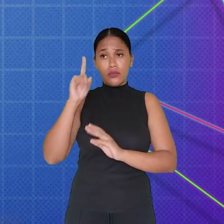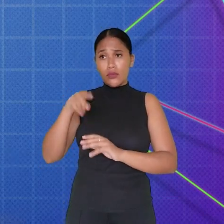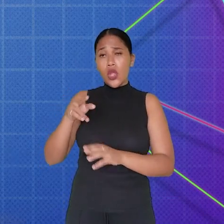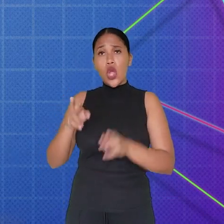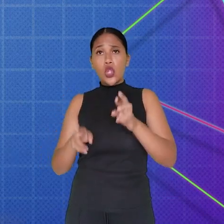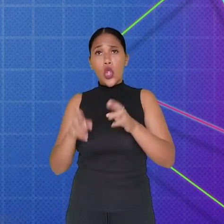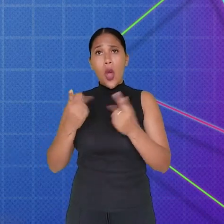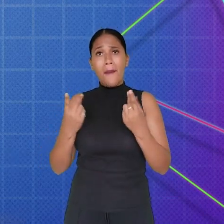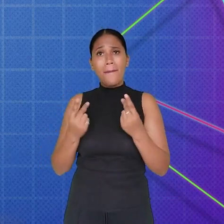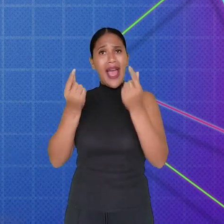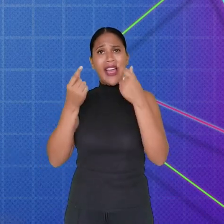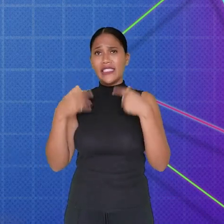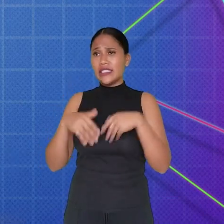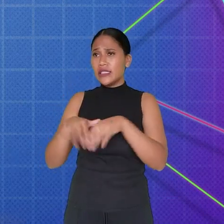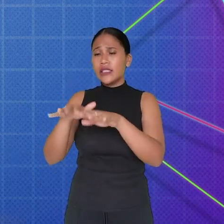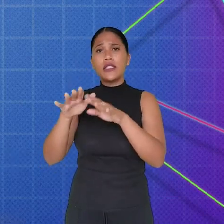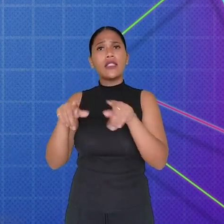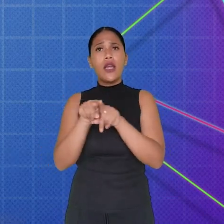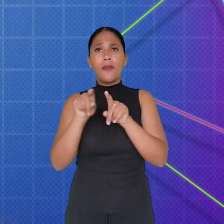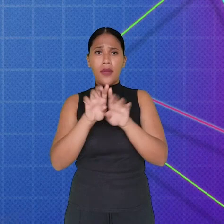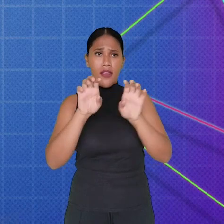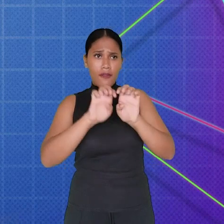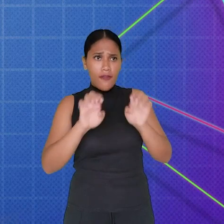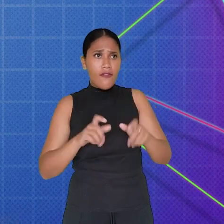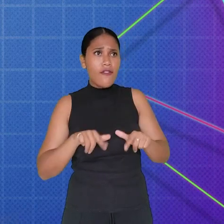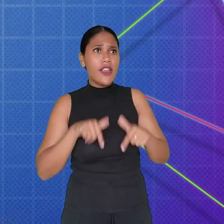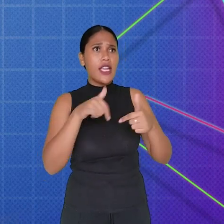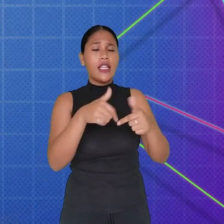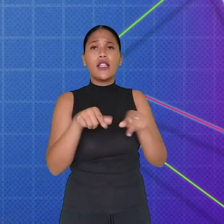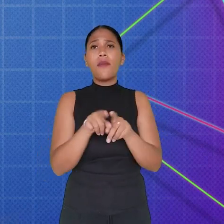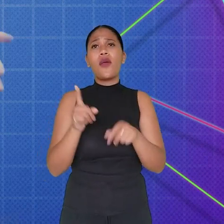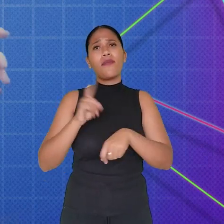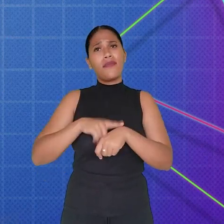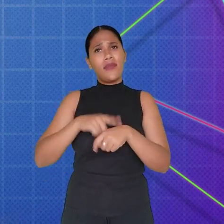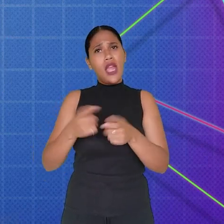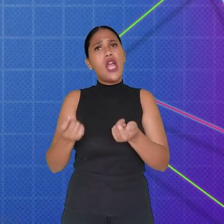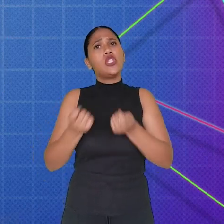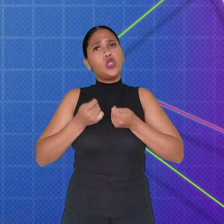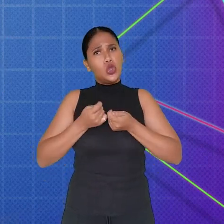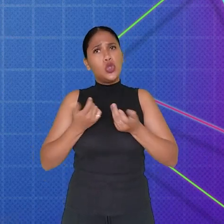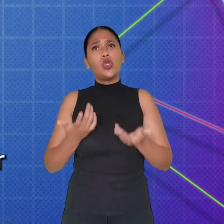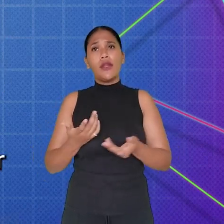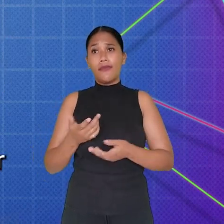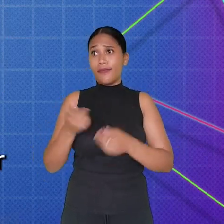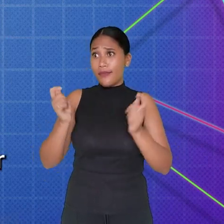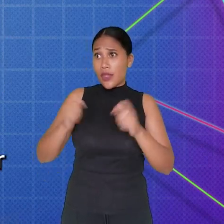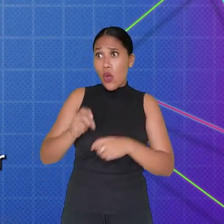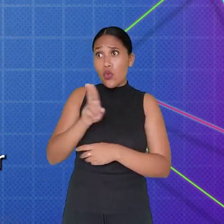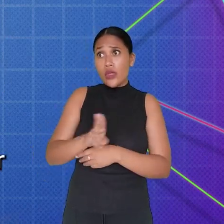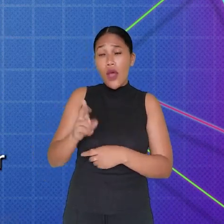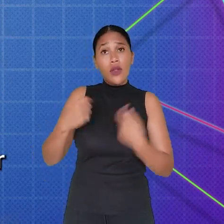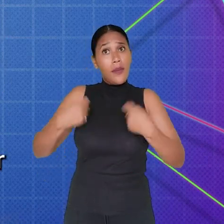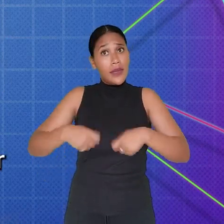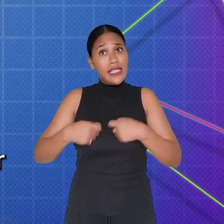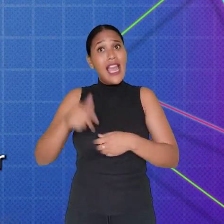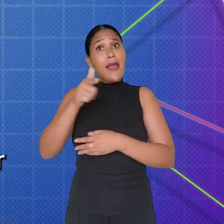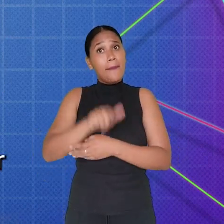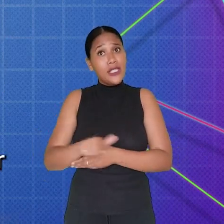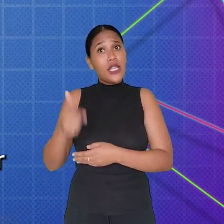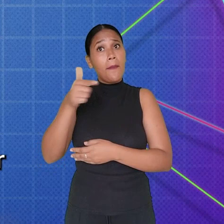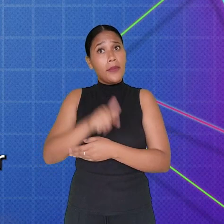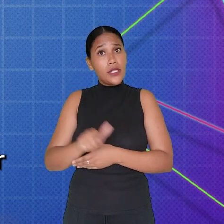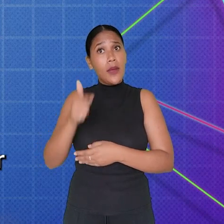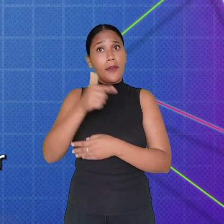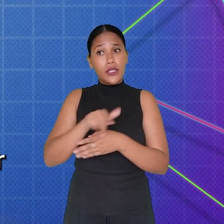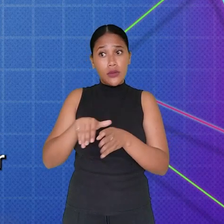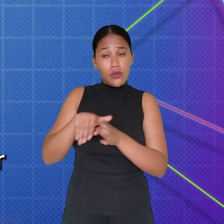programadores automatizar tarefas repetitivas, aumentando a eficiência do código e economizando um tempão. Elas devem ser usadas quando precisar